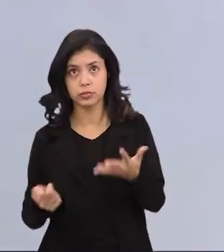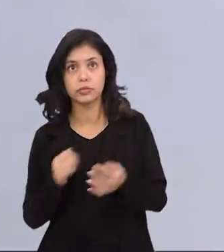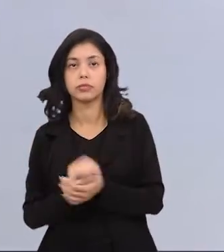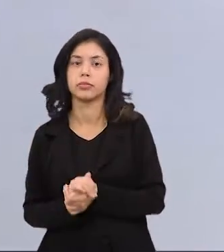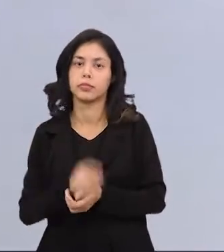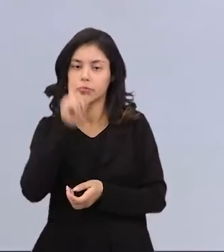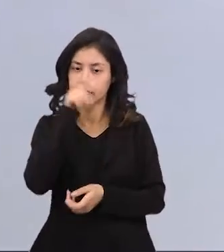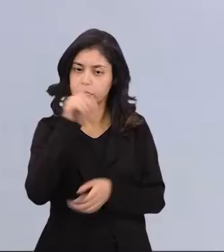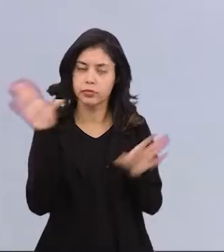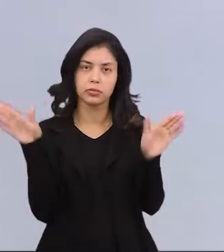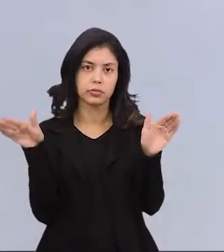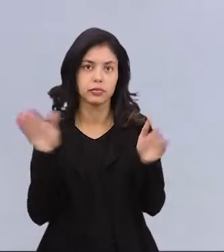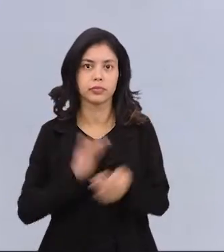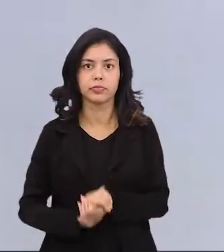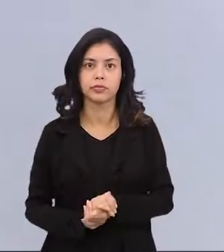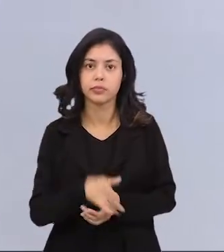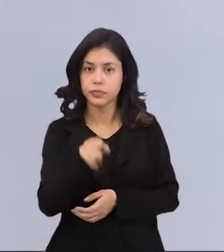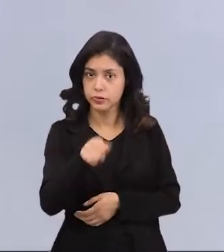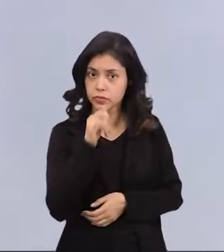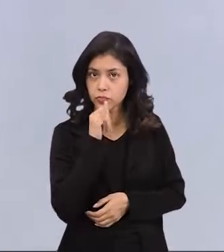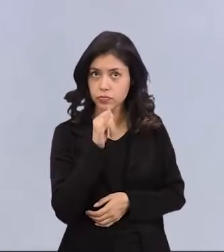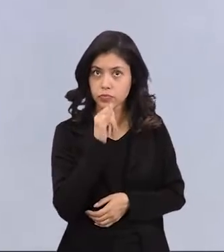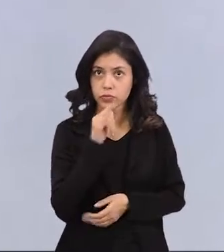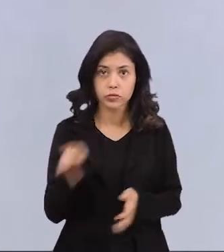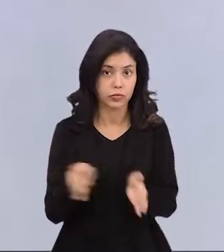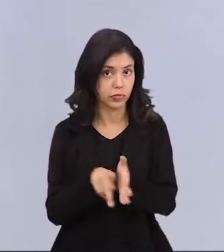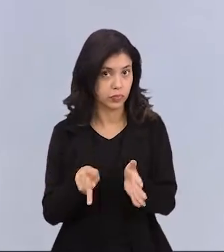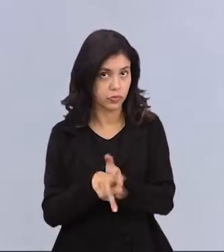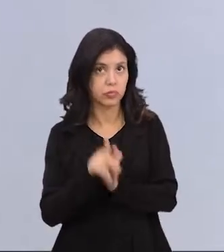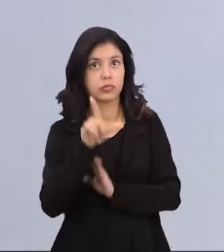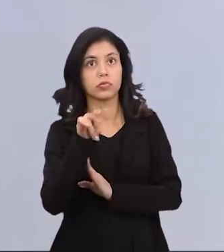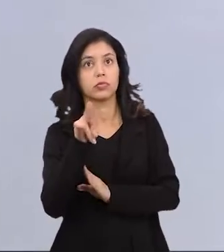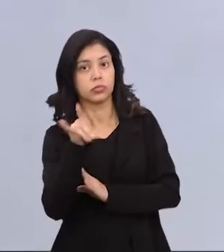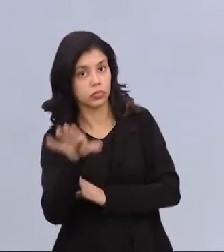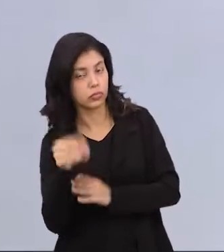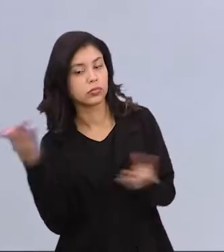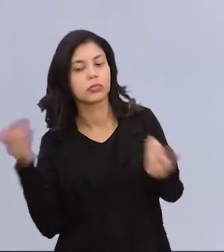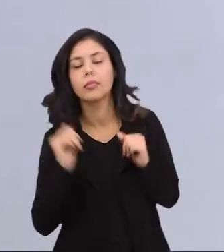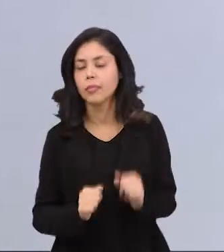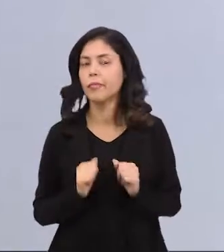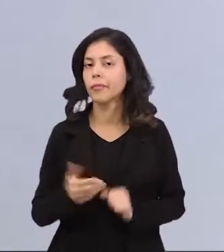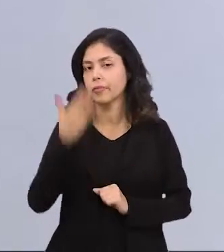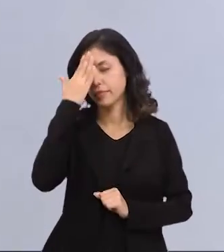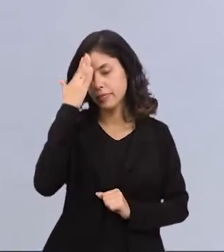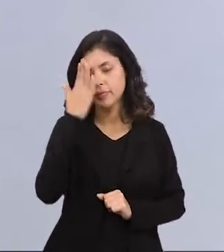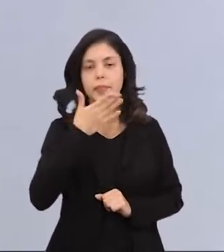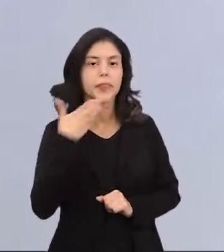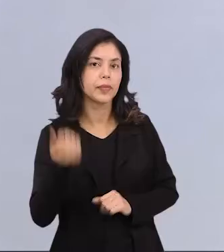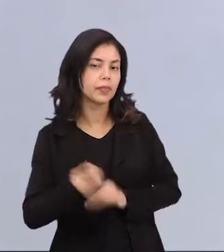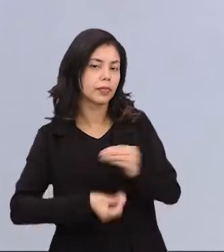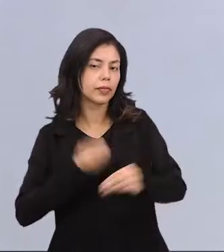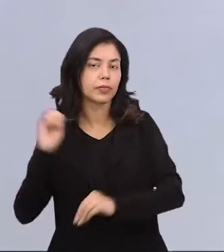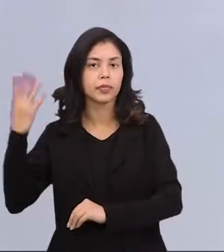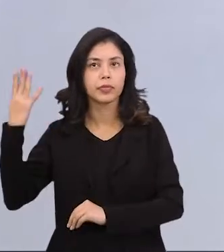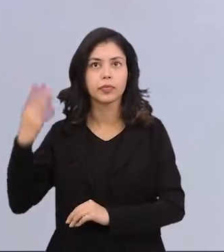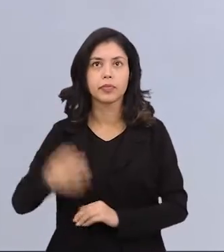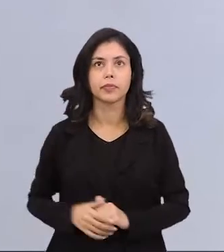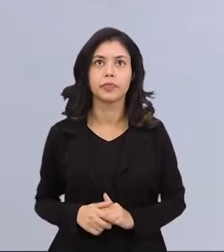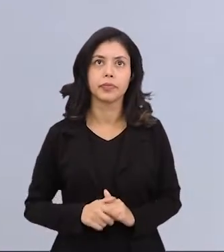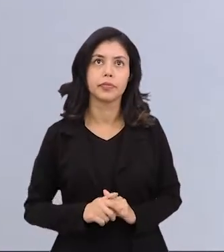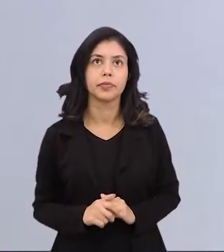de papagaio. Esse é um exemplo lúdico que eu estou dando para vocês, para que a gente possa entender melhor como é que isso